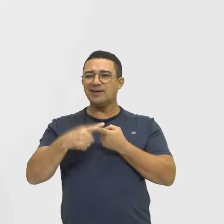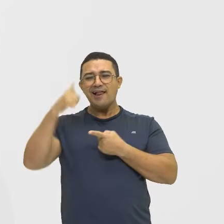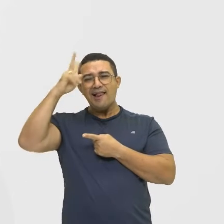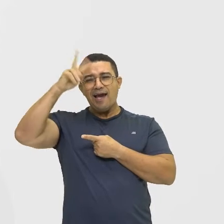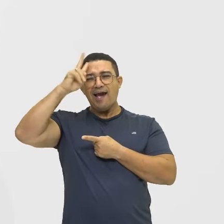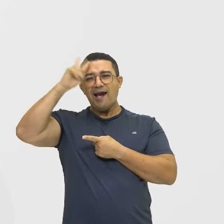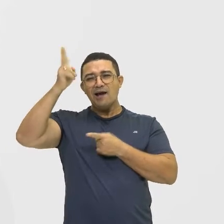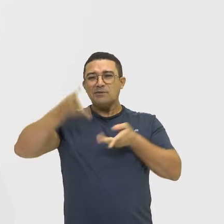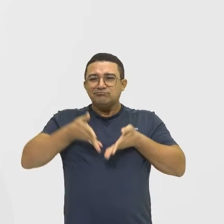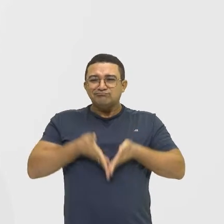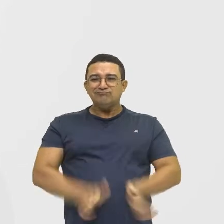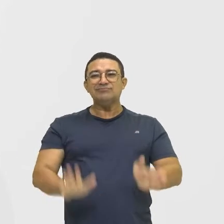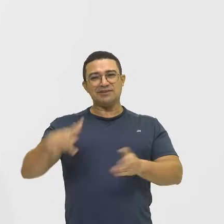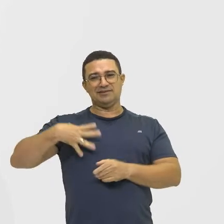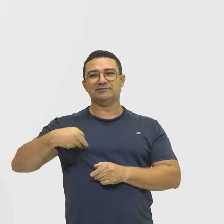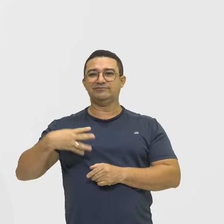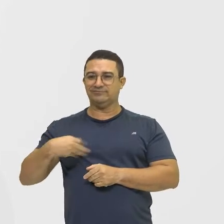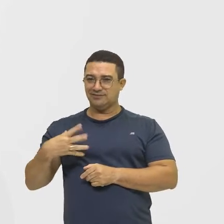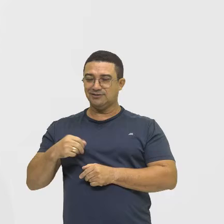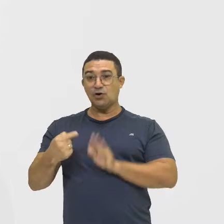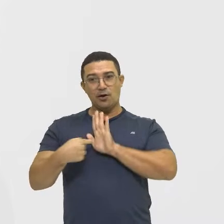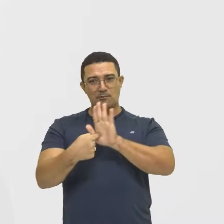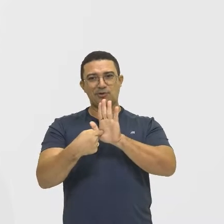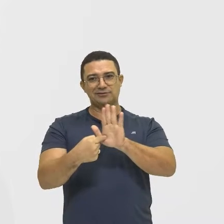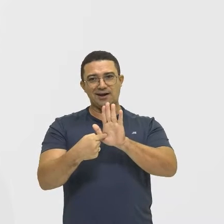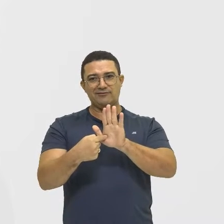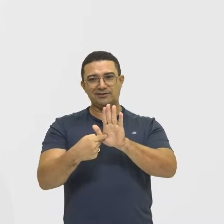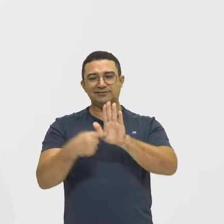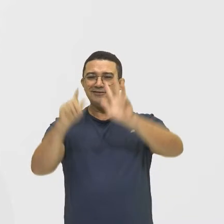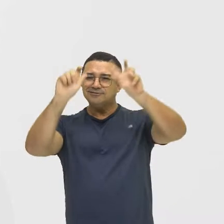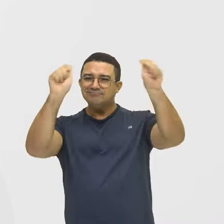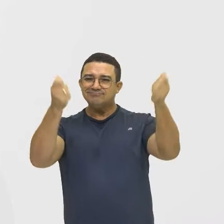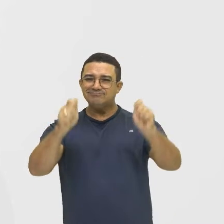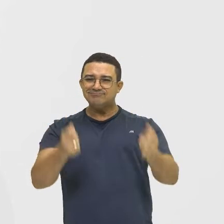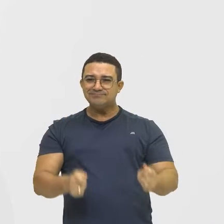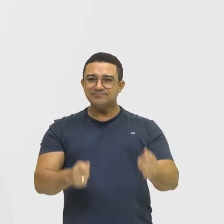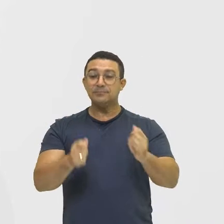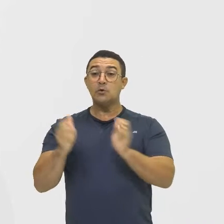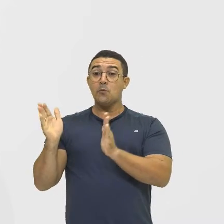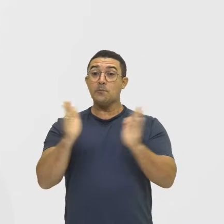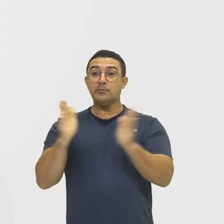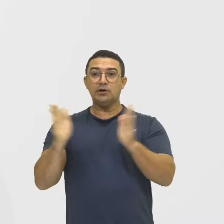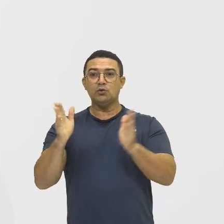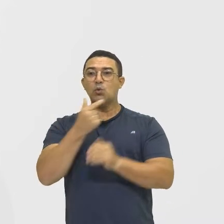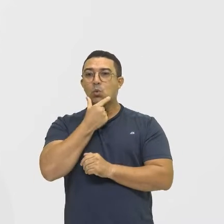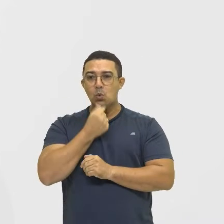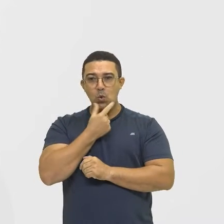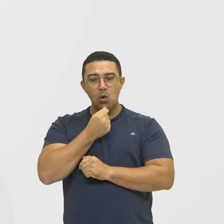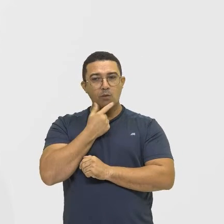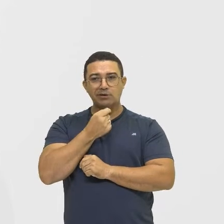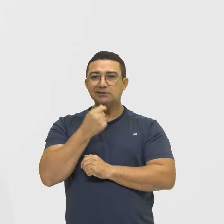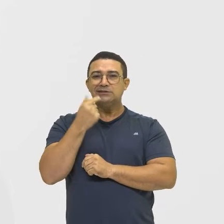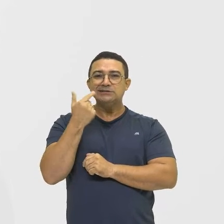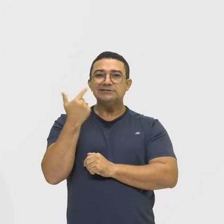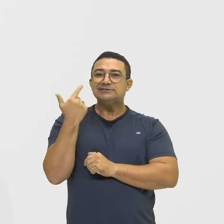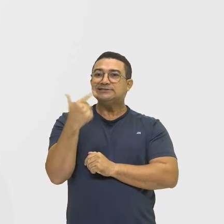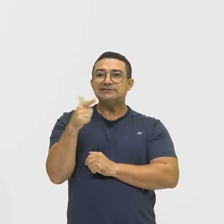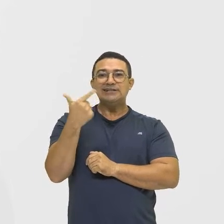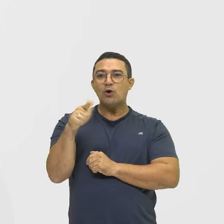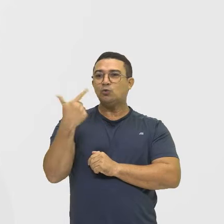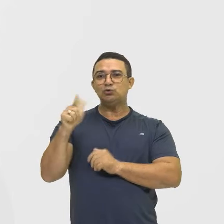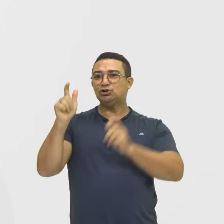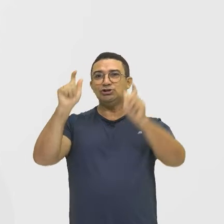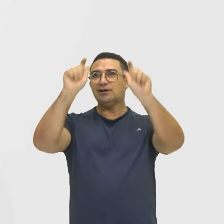de procriar. Então, era representado. Nesse período, o homem não tinha o quê?